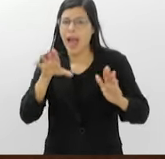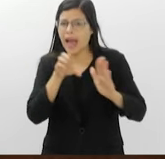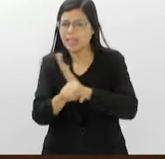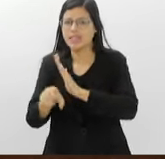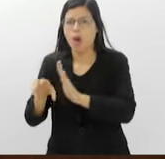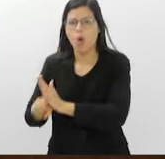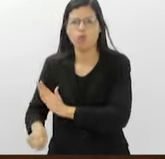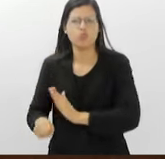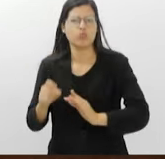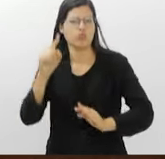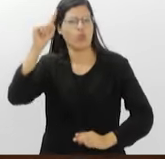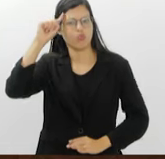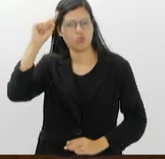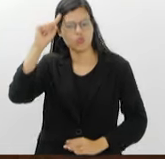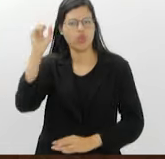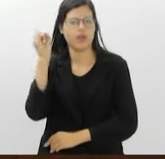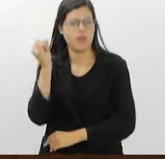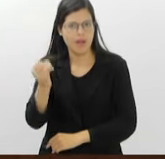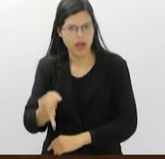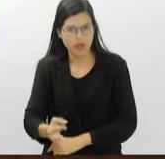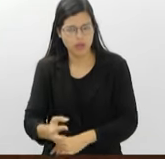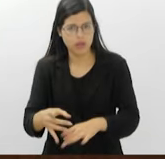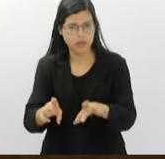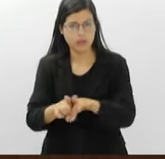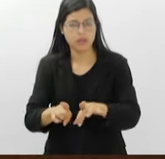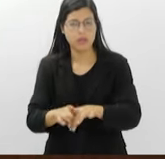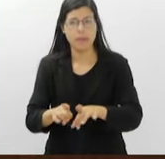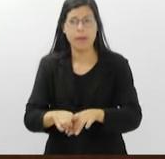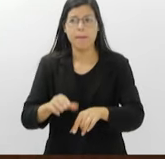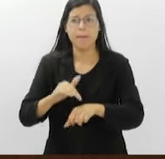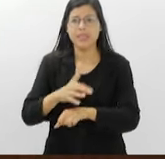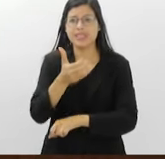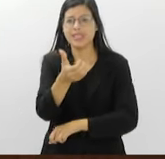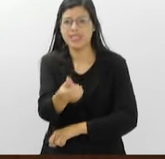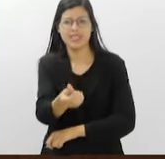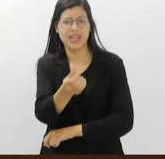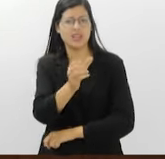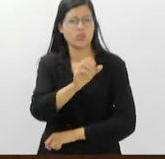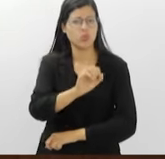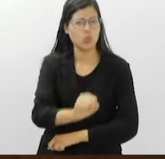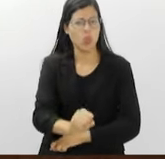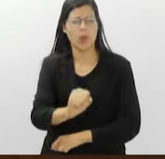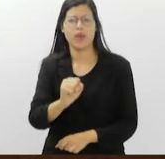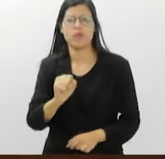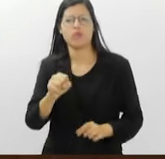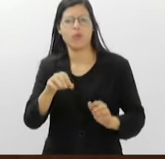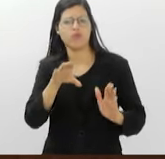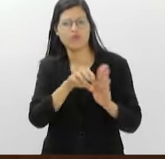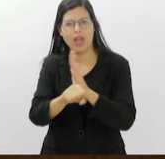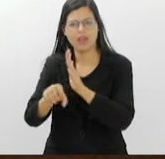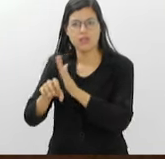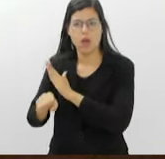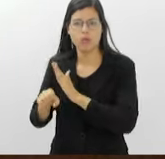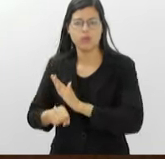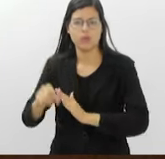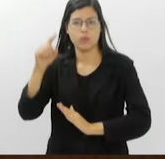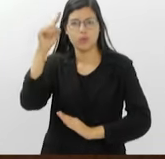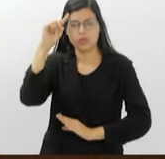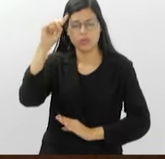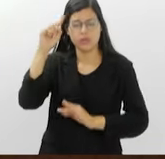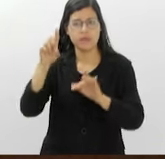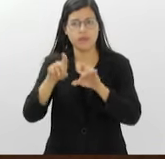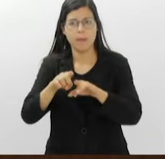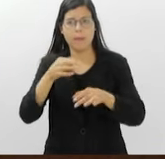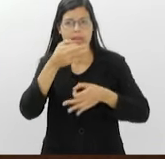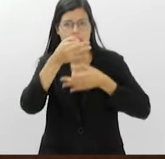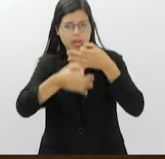madrugada, é constante, são mais de 6, 8 assaltos por dia. E também aqui fica a minha crítica